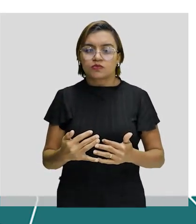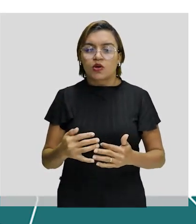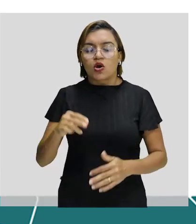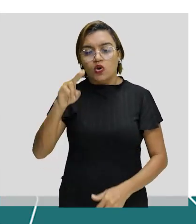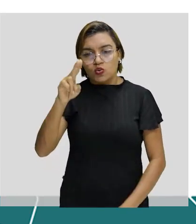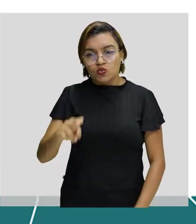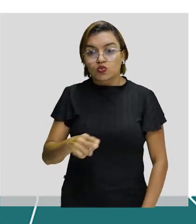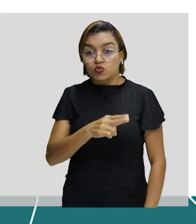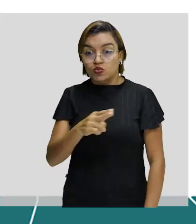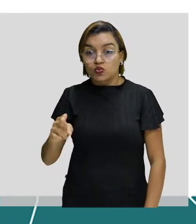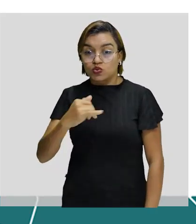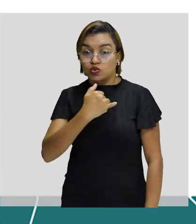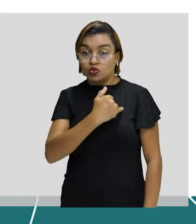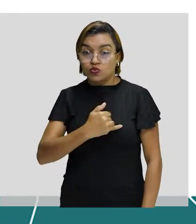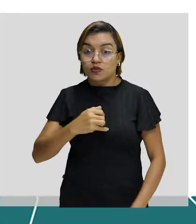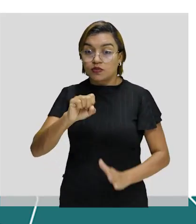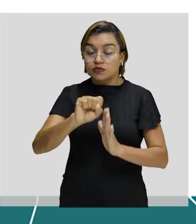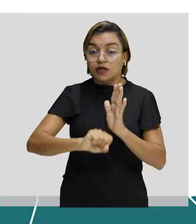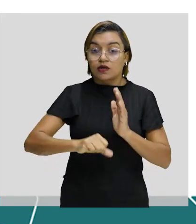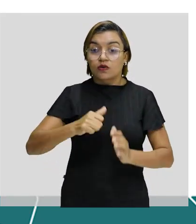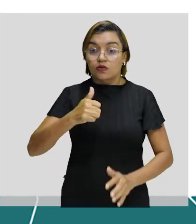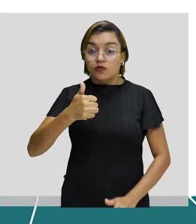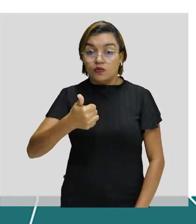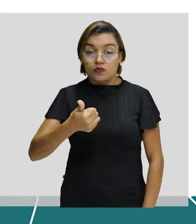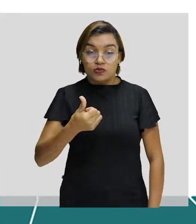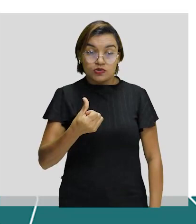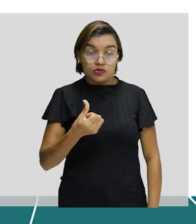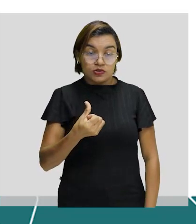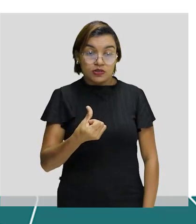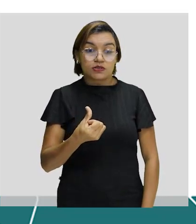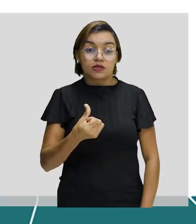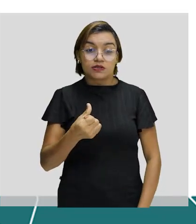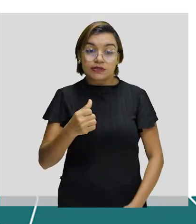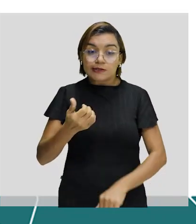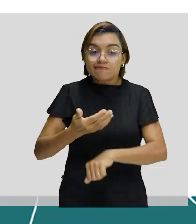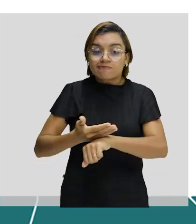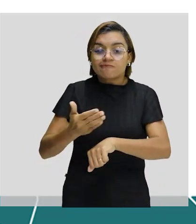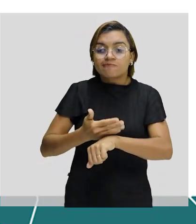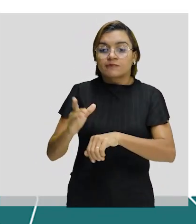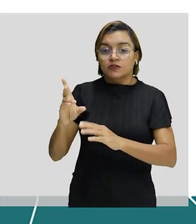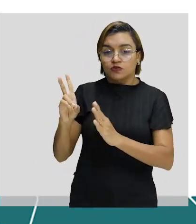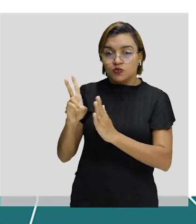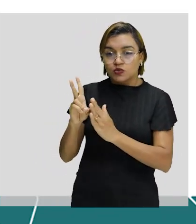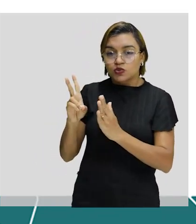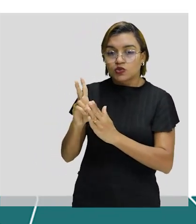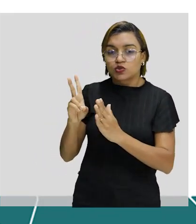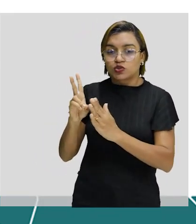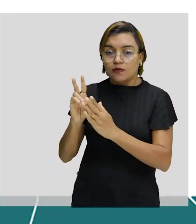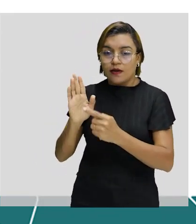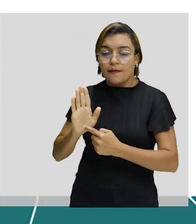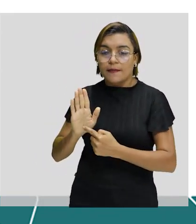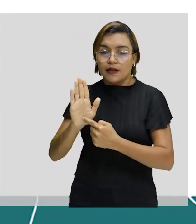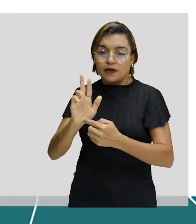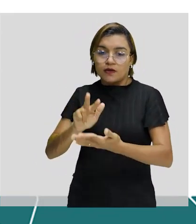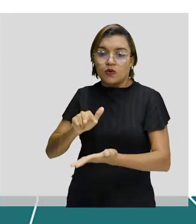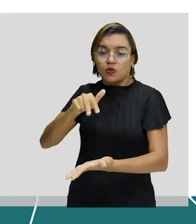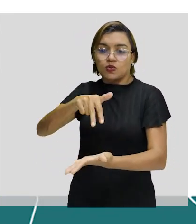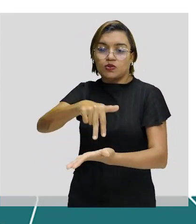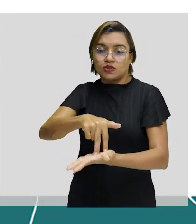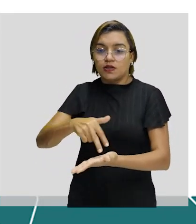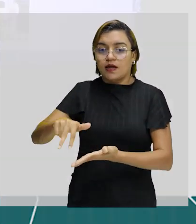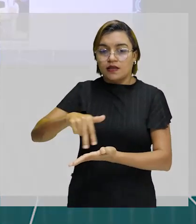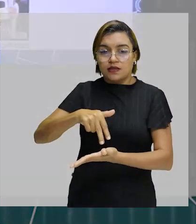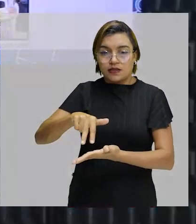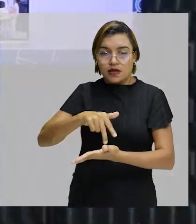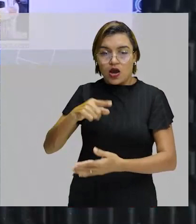que ensaiavam os indígenas para apresentarem danças. As danças mais conhecidas são o toré